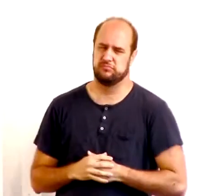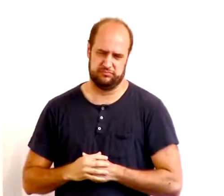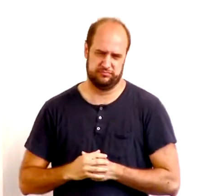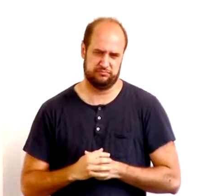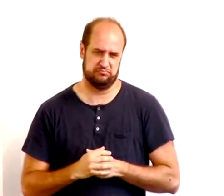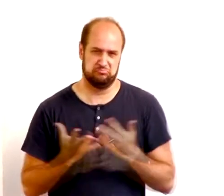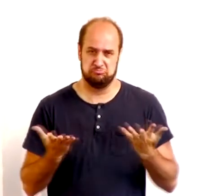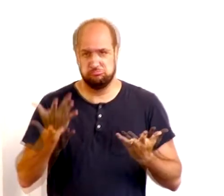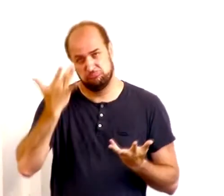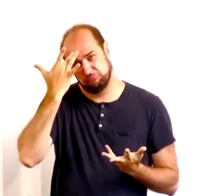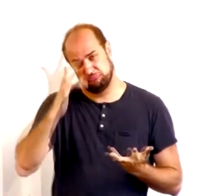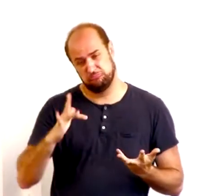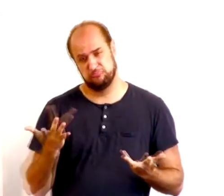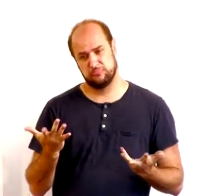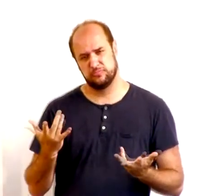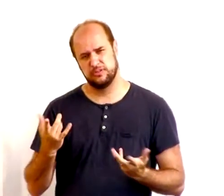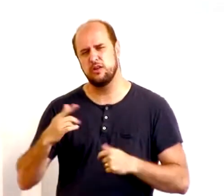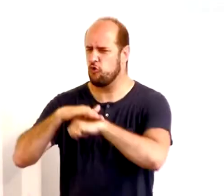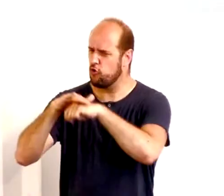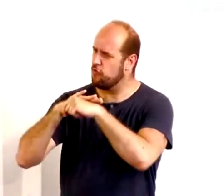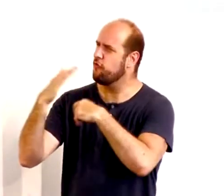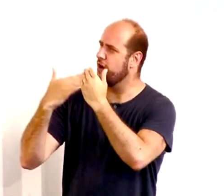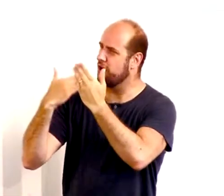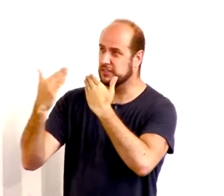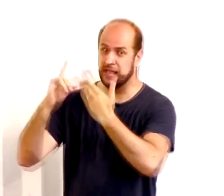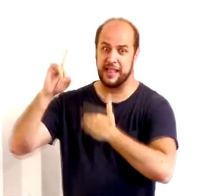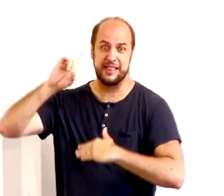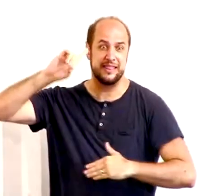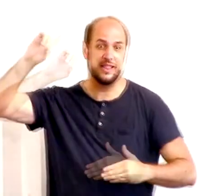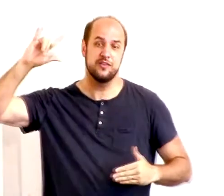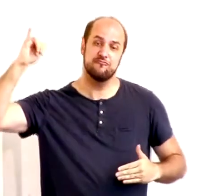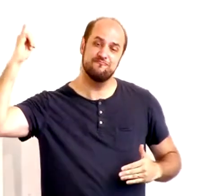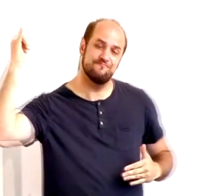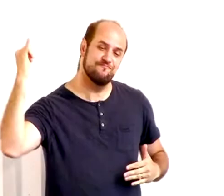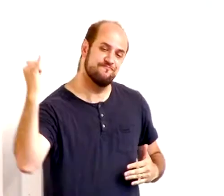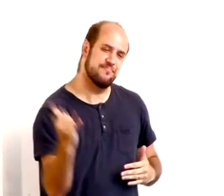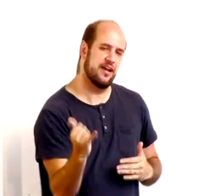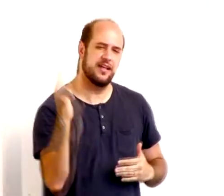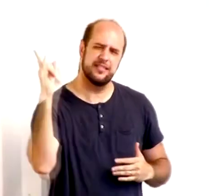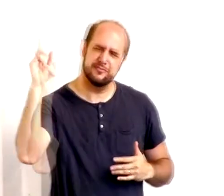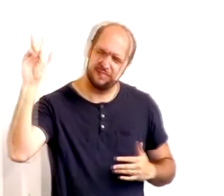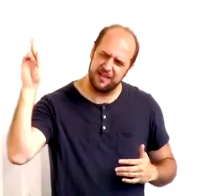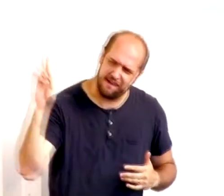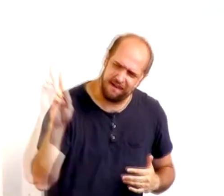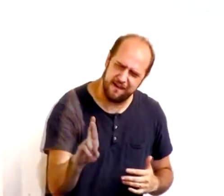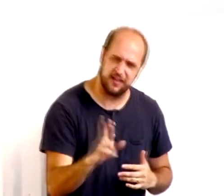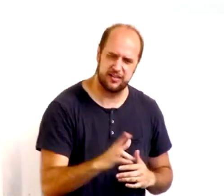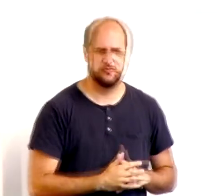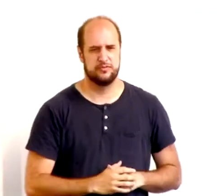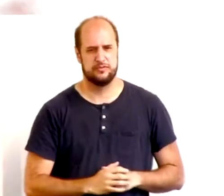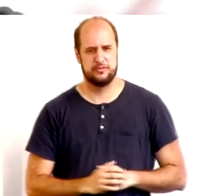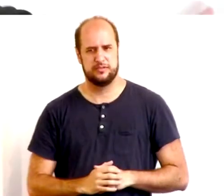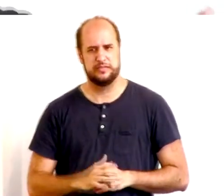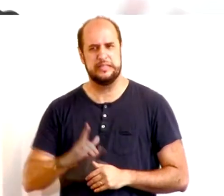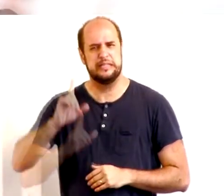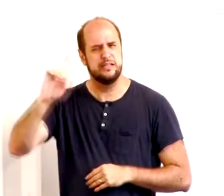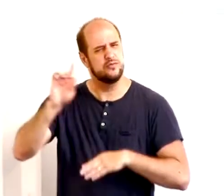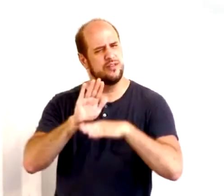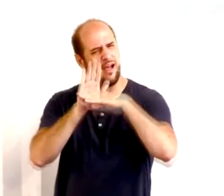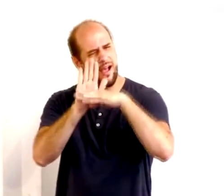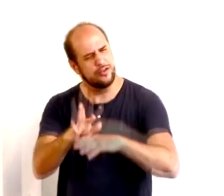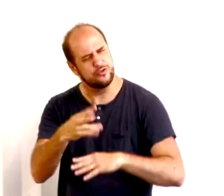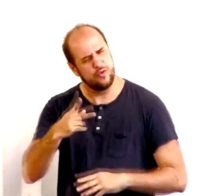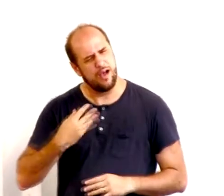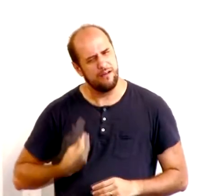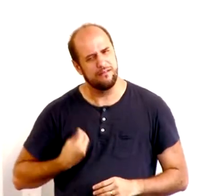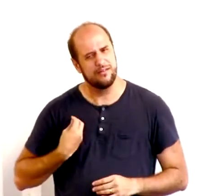Senhor, para que o Senhor lhe responda. É a minha oração, para que o Senhor lhe ajude, coisa que talvez os nossos pastores